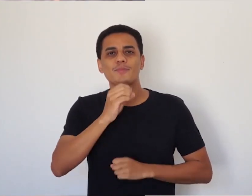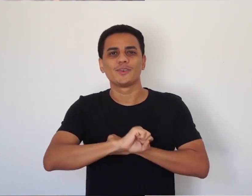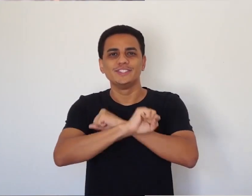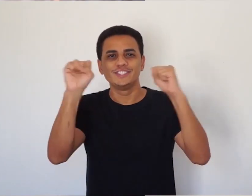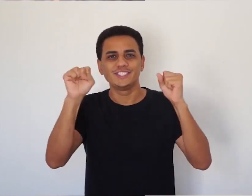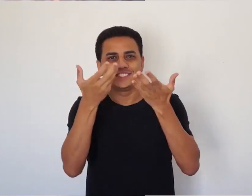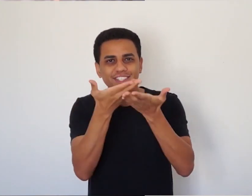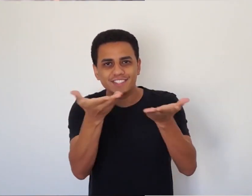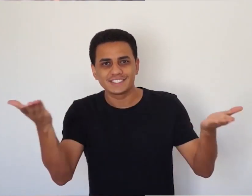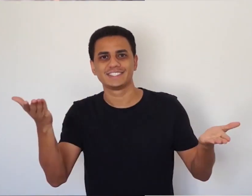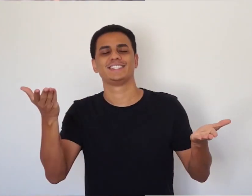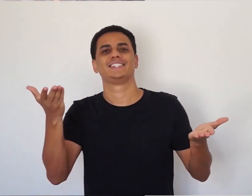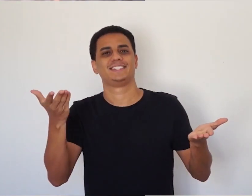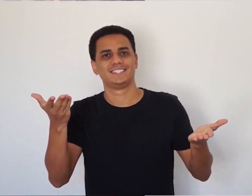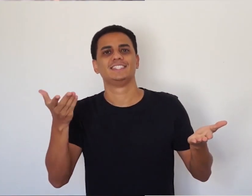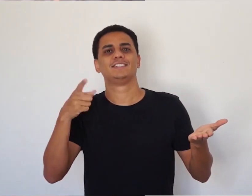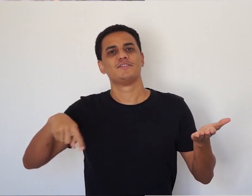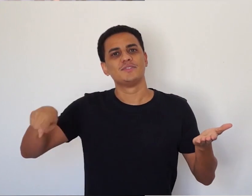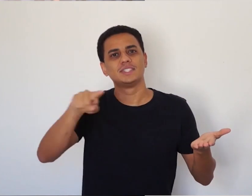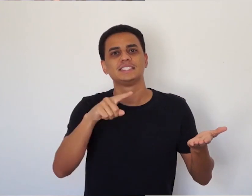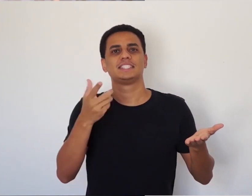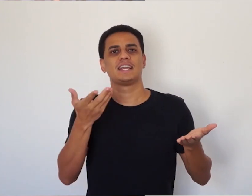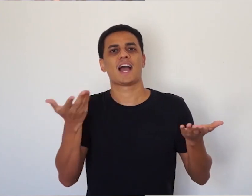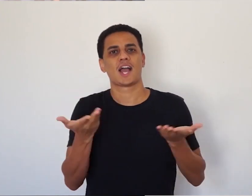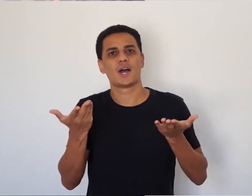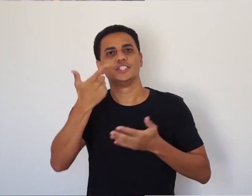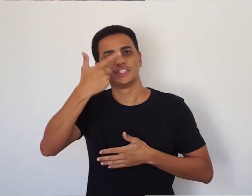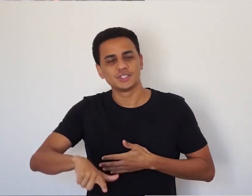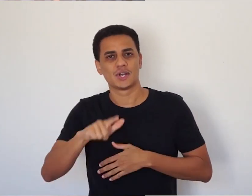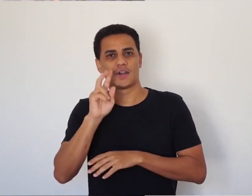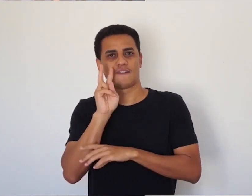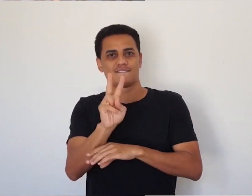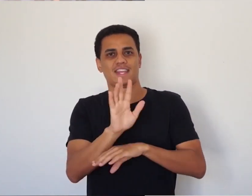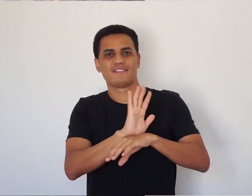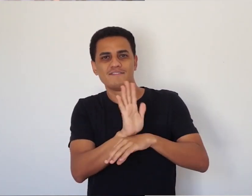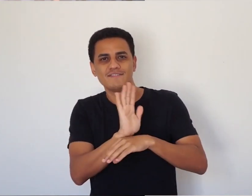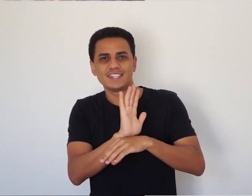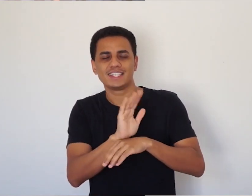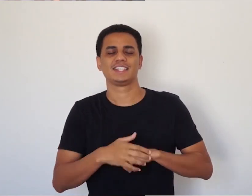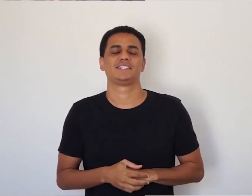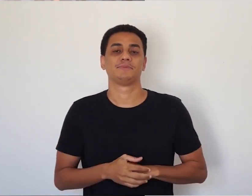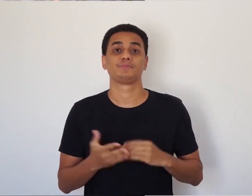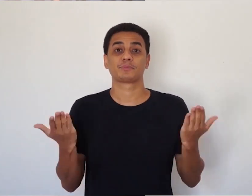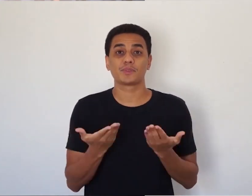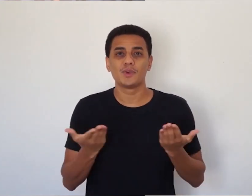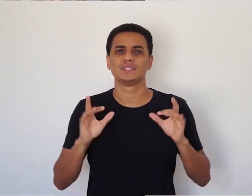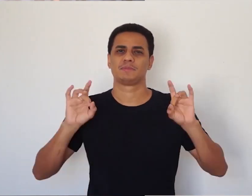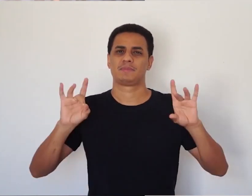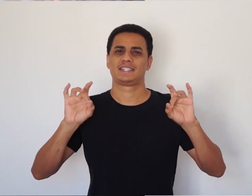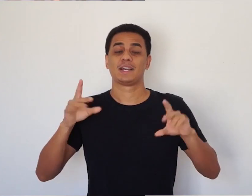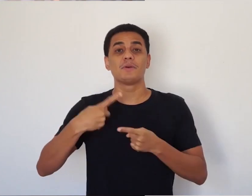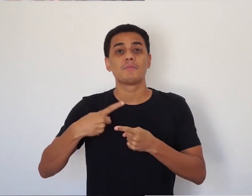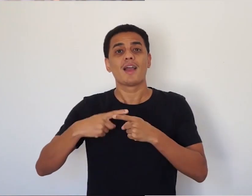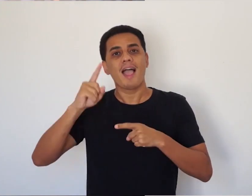Bom dia, Igreja Batista Montserrat, você também que mais uma vez se conecta conosco aqui, é uma alegria e hoje de maneira muito